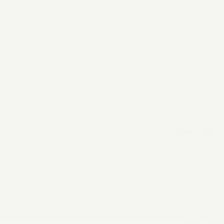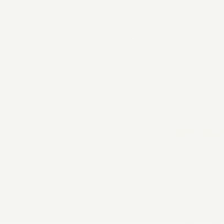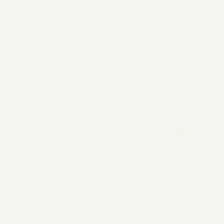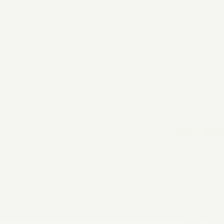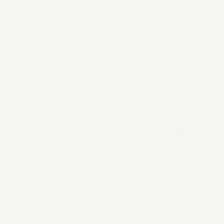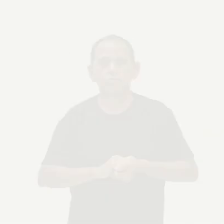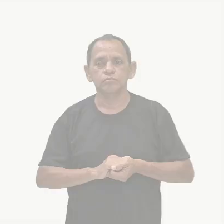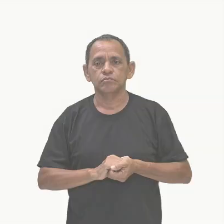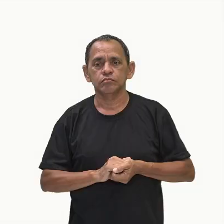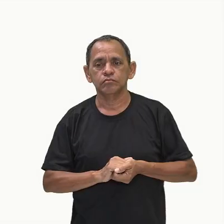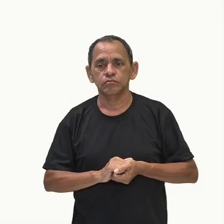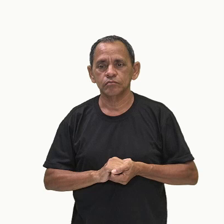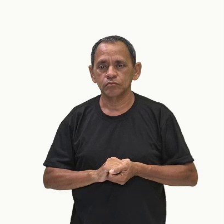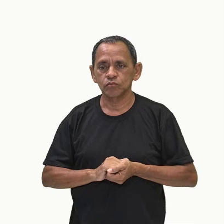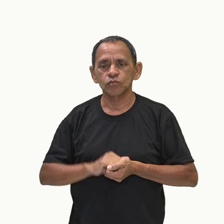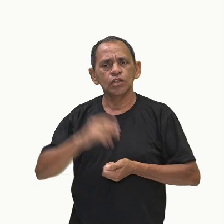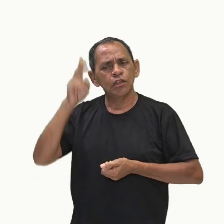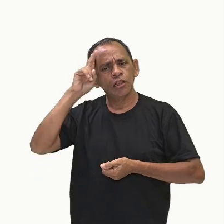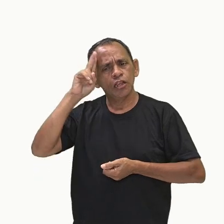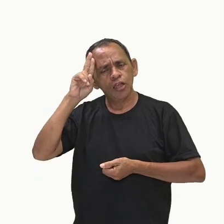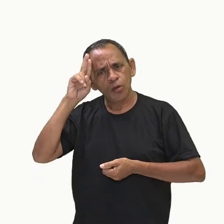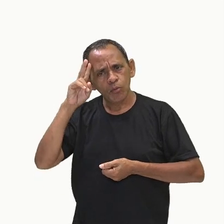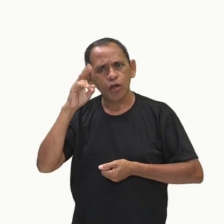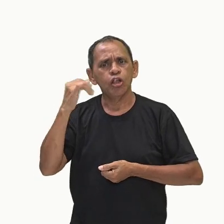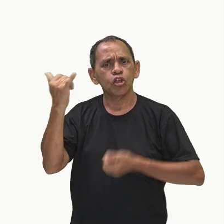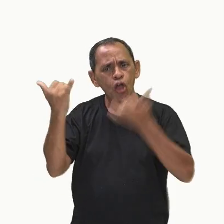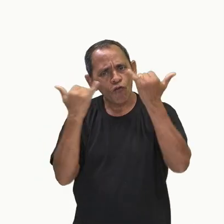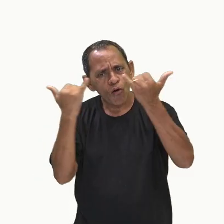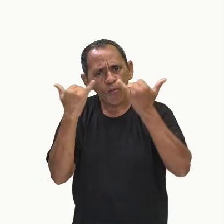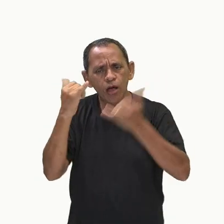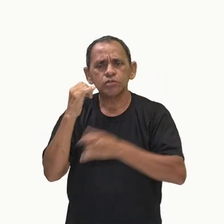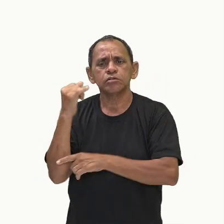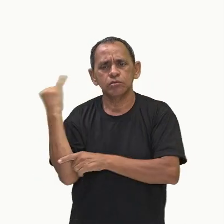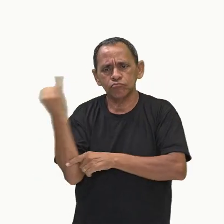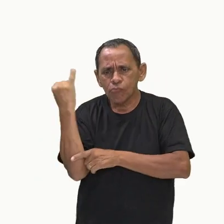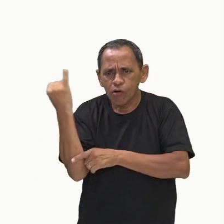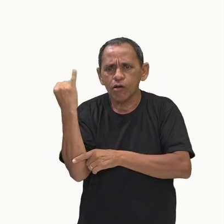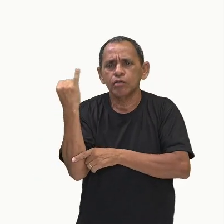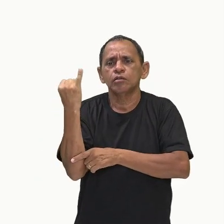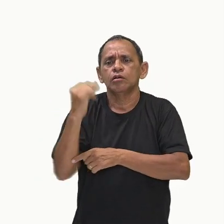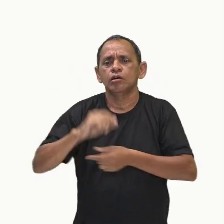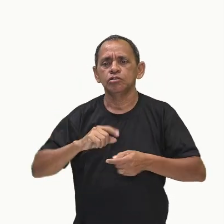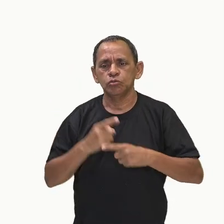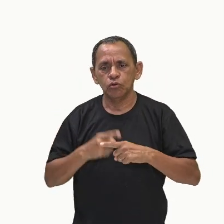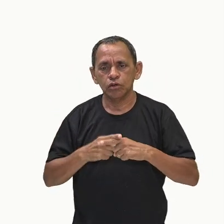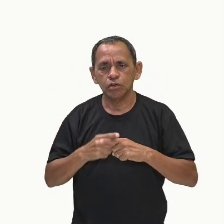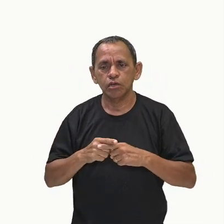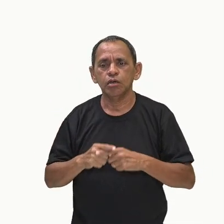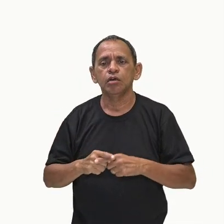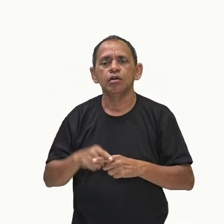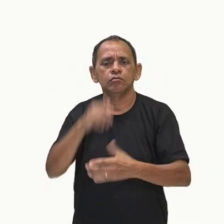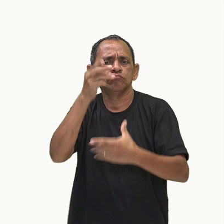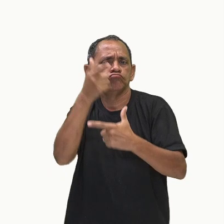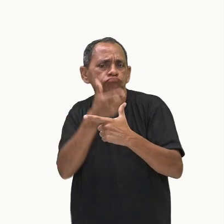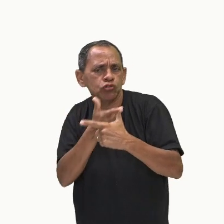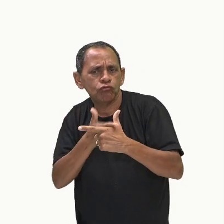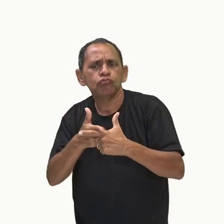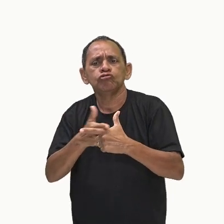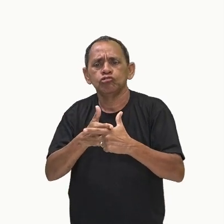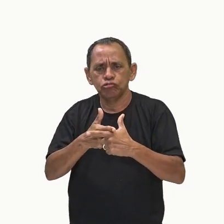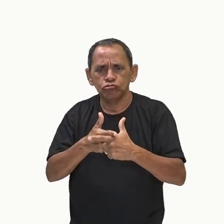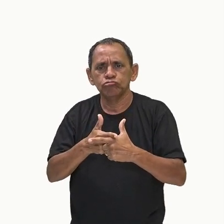replicação, né, vai gerar como um produto final 2 DNAs exatamente iguais